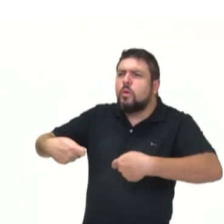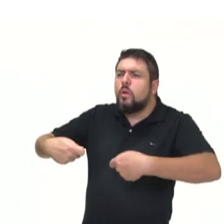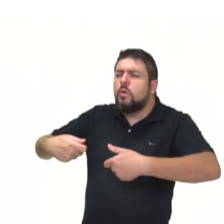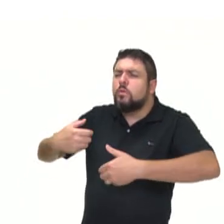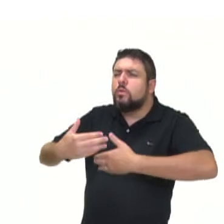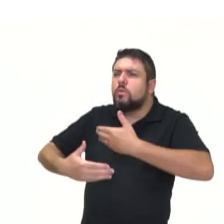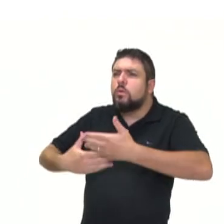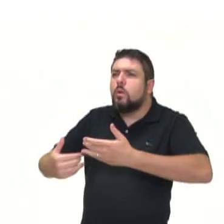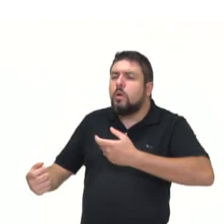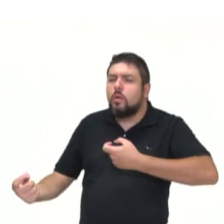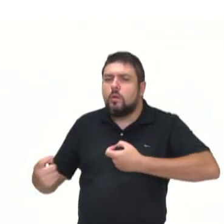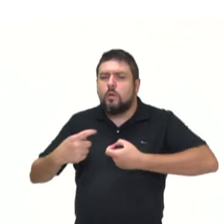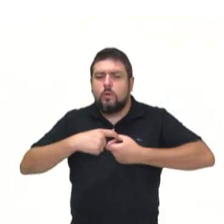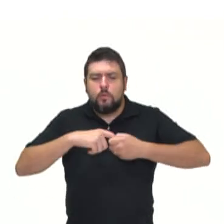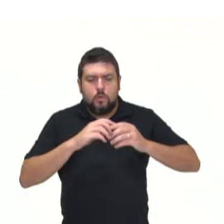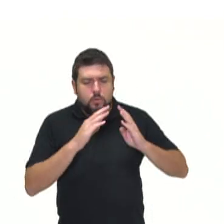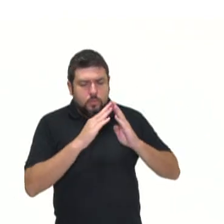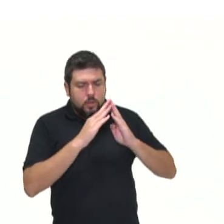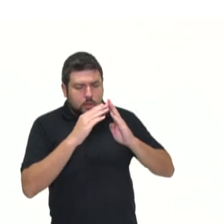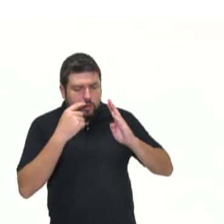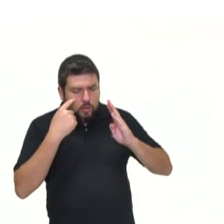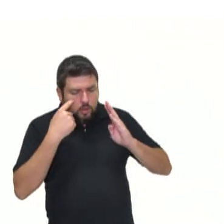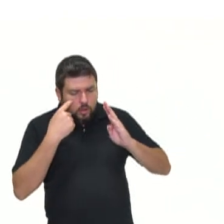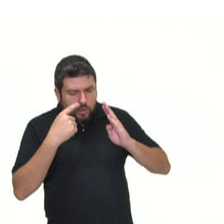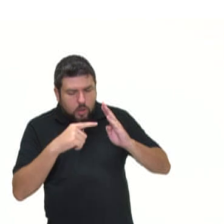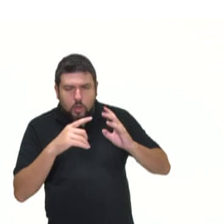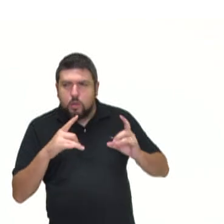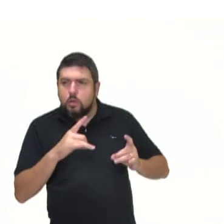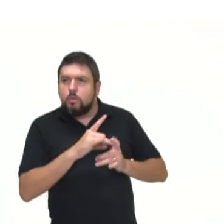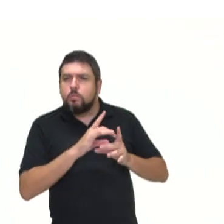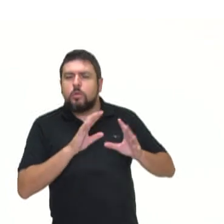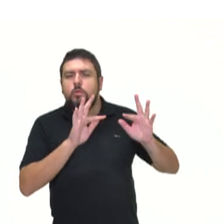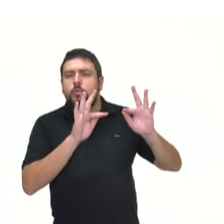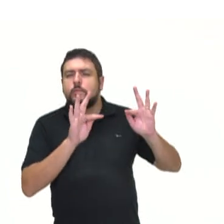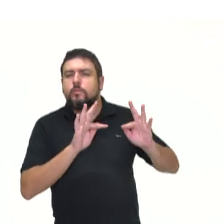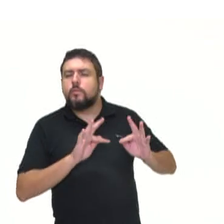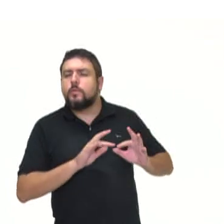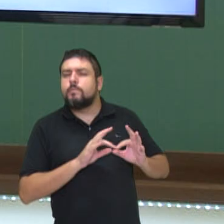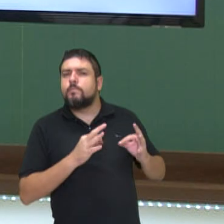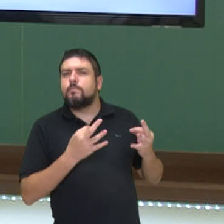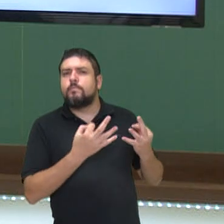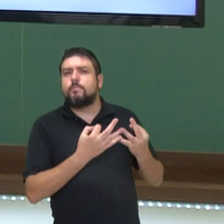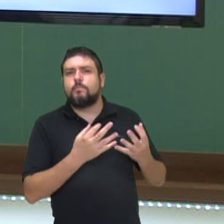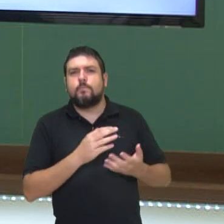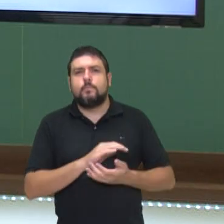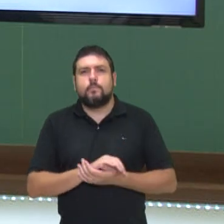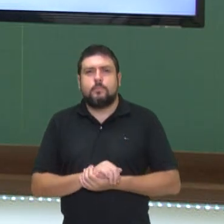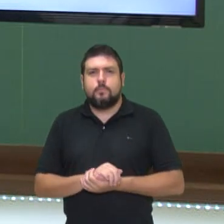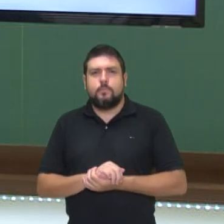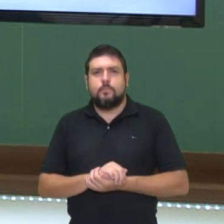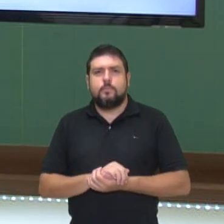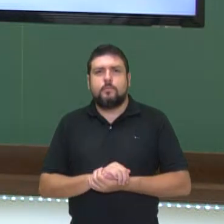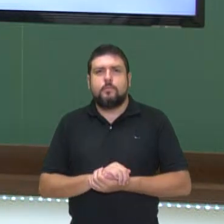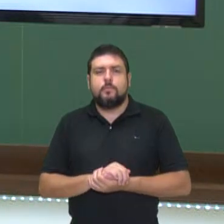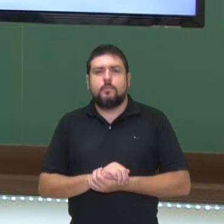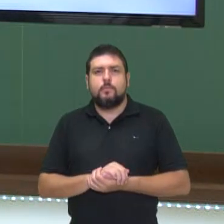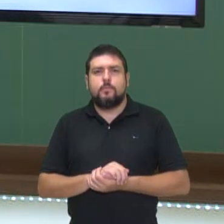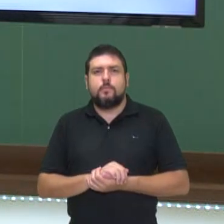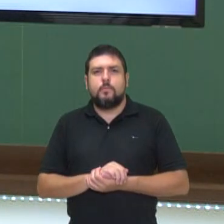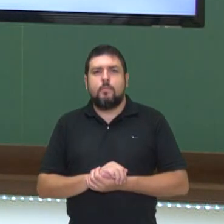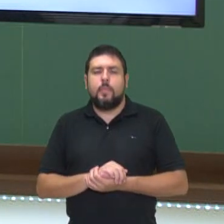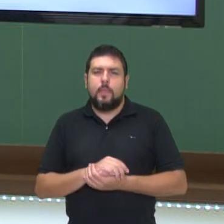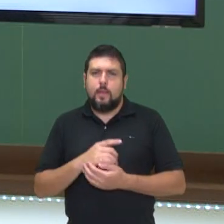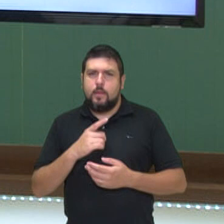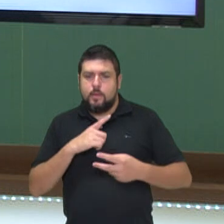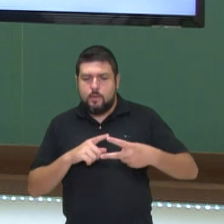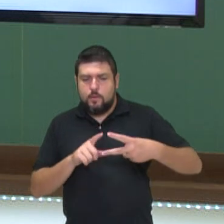verdadeira felicidade está na própria casa, entre as alegrias da família. Nós temos aqui duas citações que falam